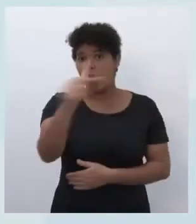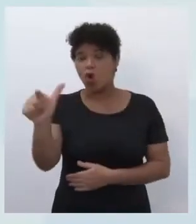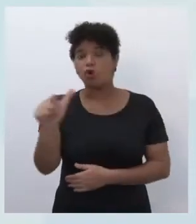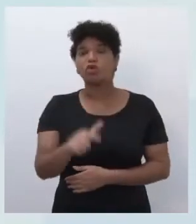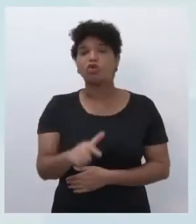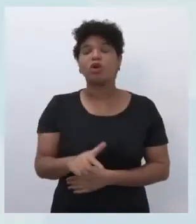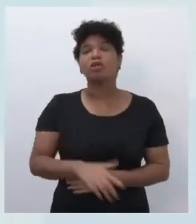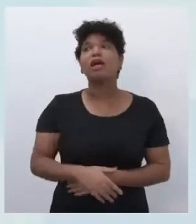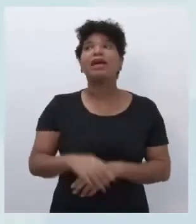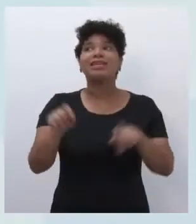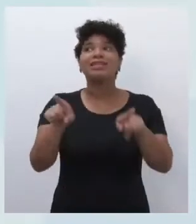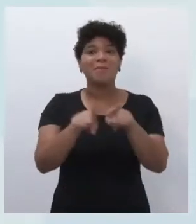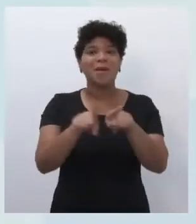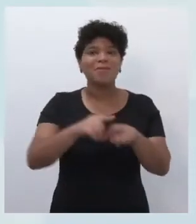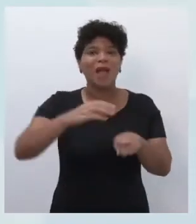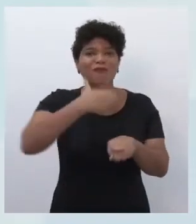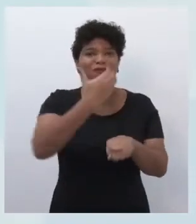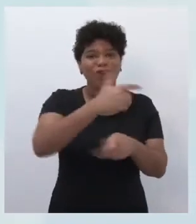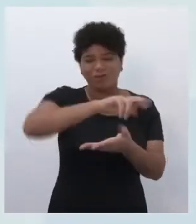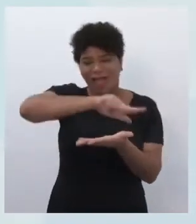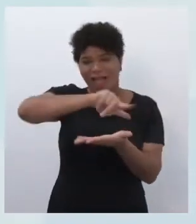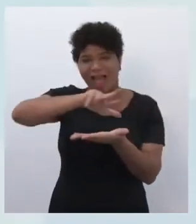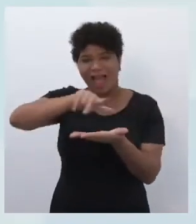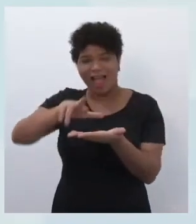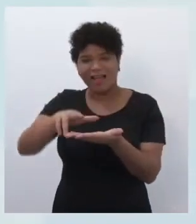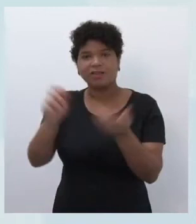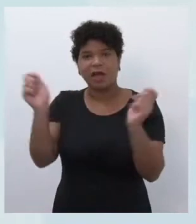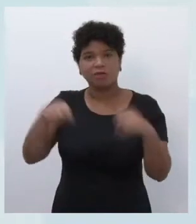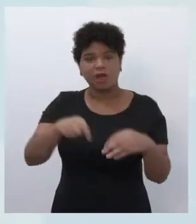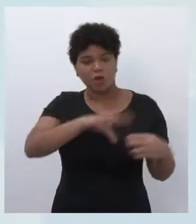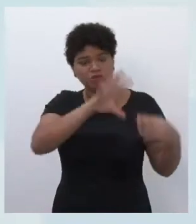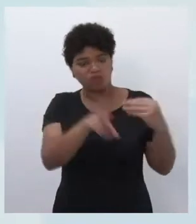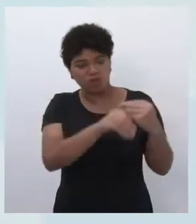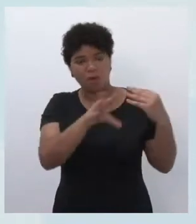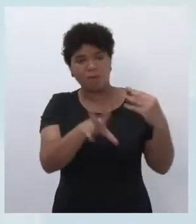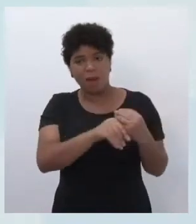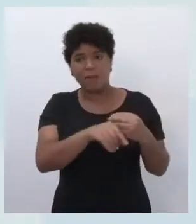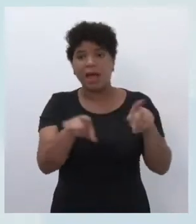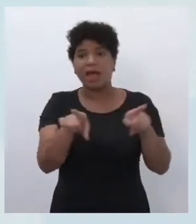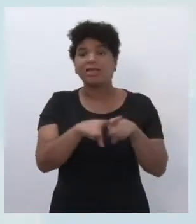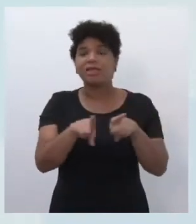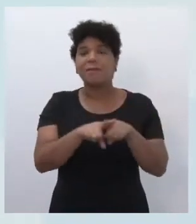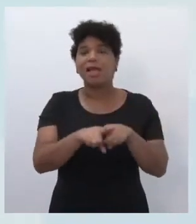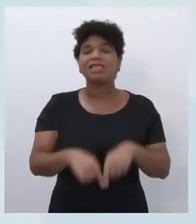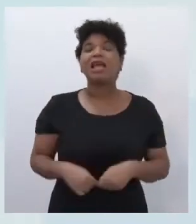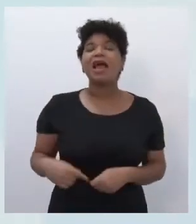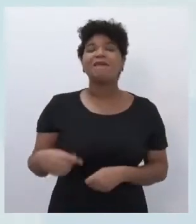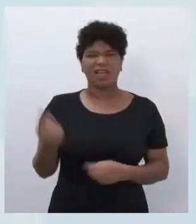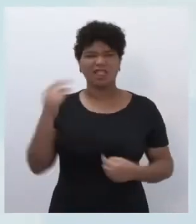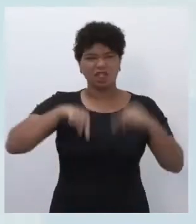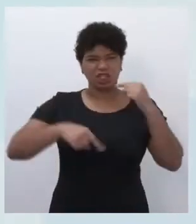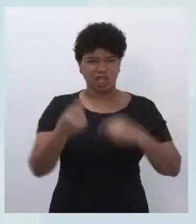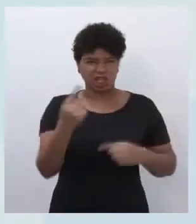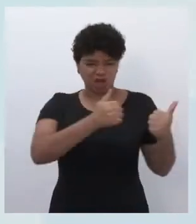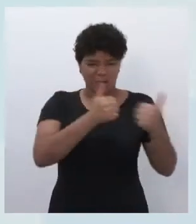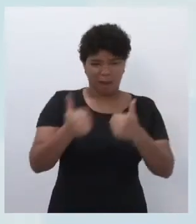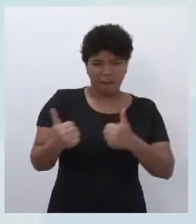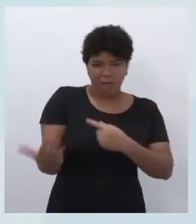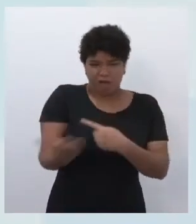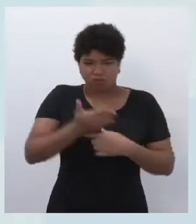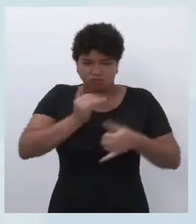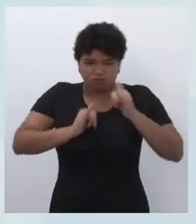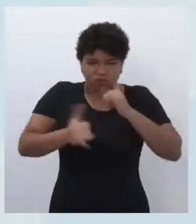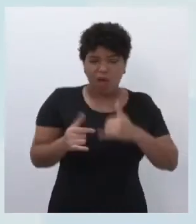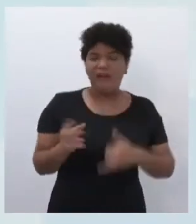frutas ao infográfico, ou verificando que outras vitaminas podem ser encontradas em cada uma delas apresentadas